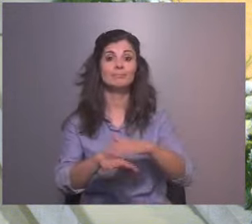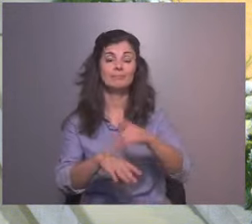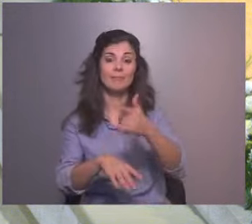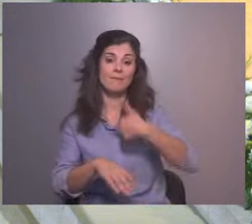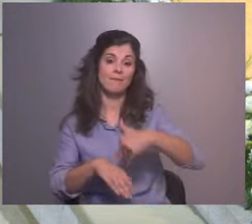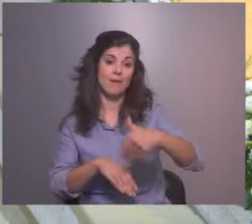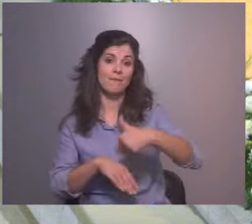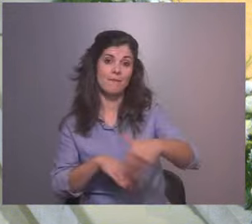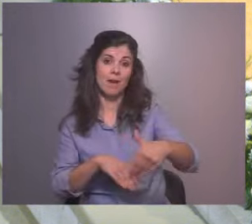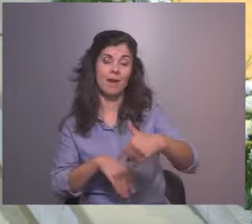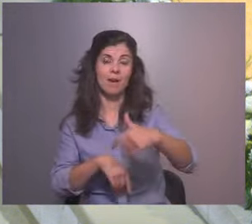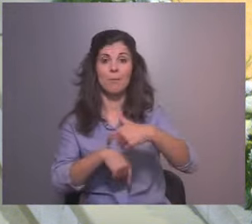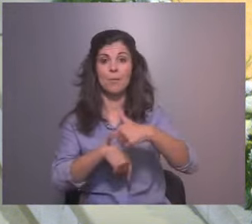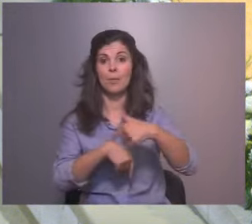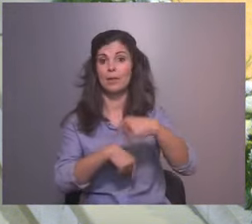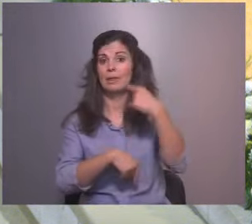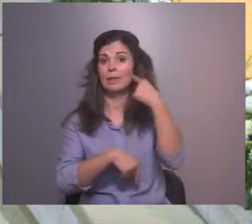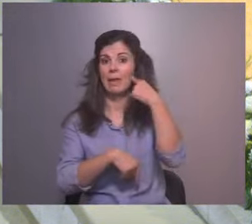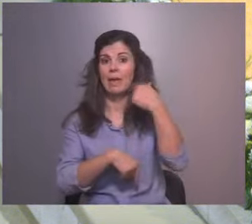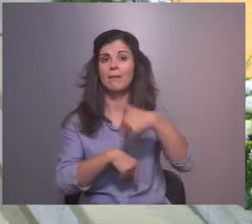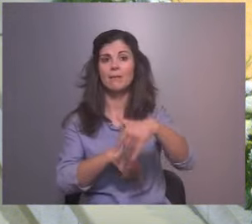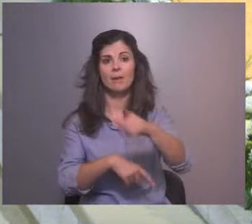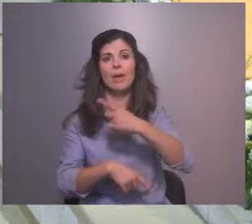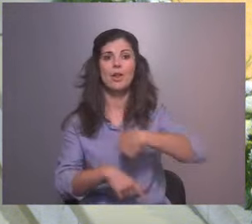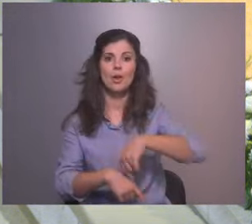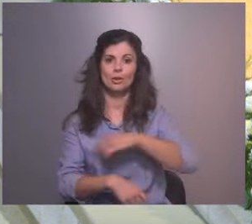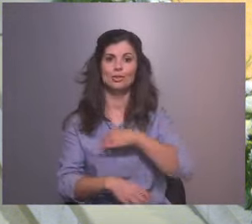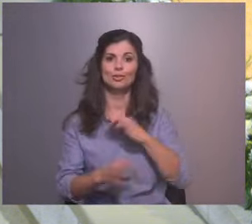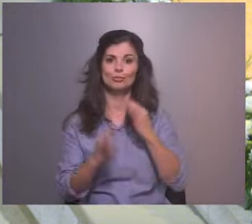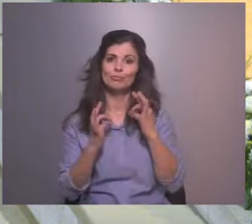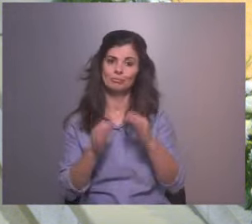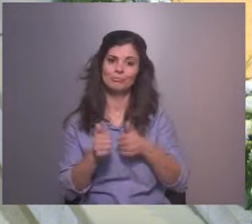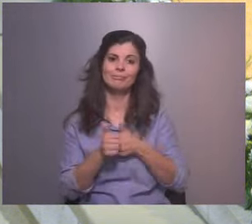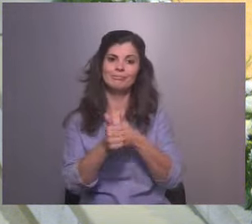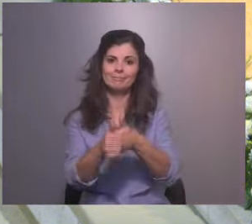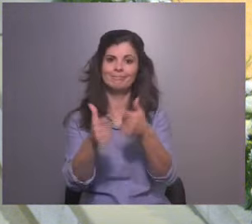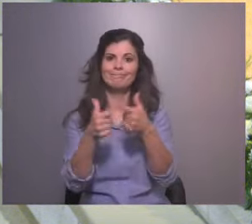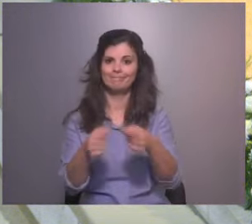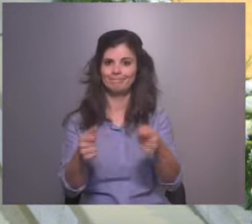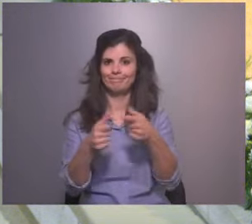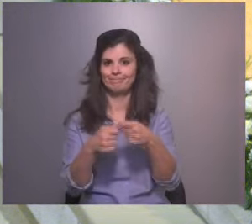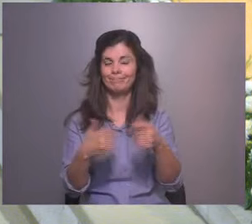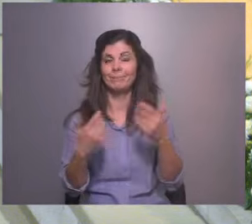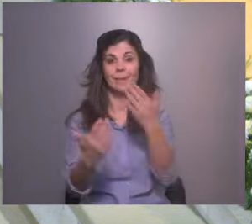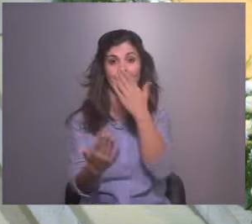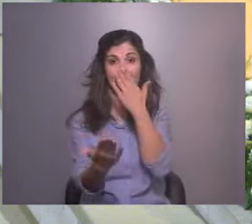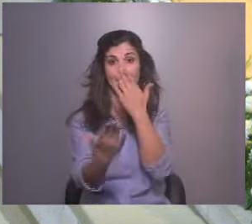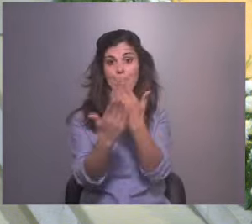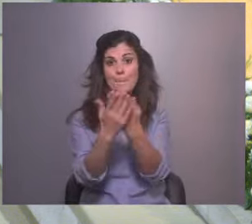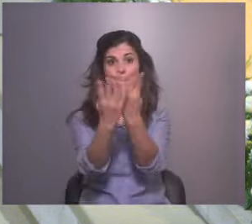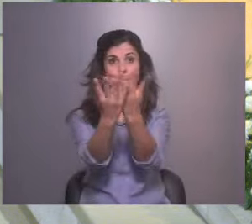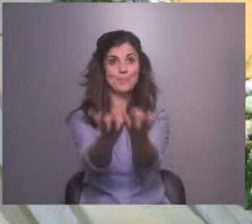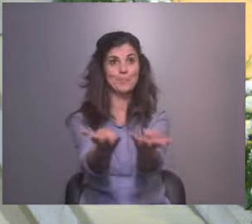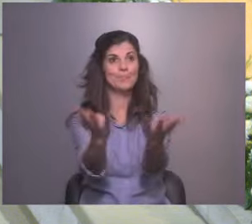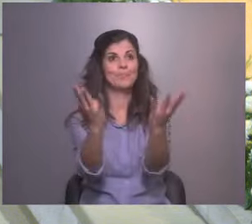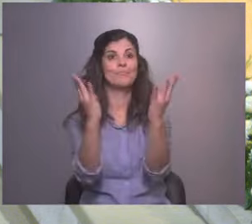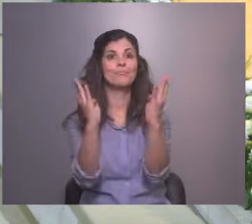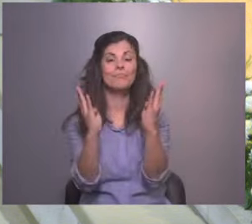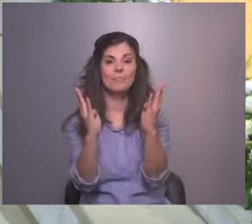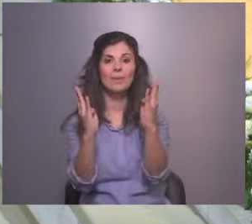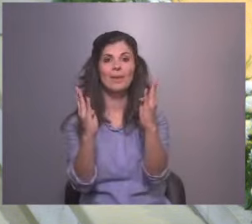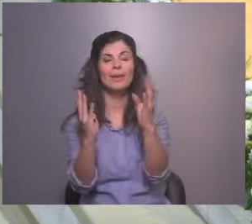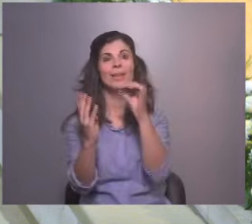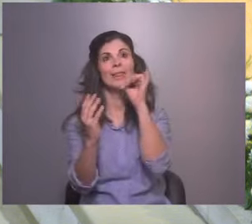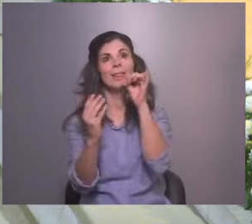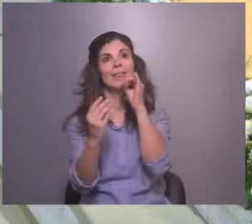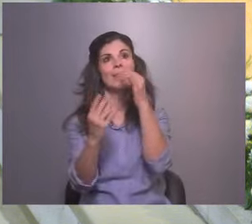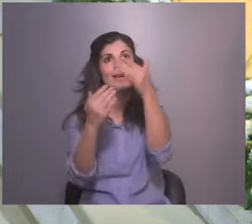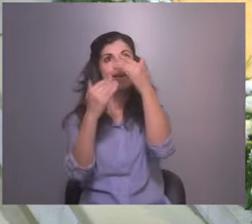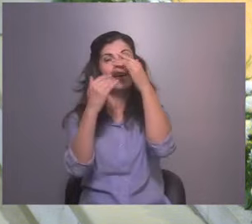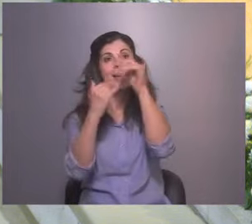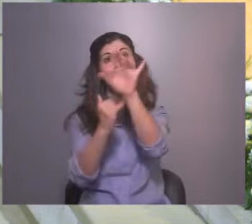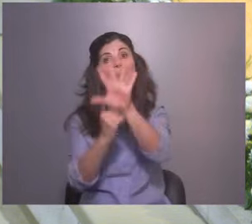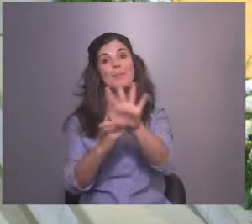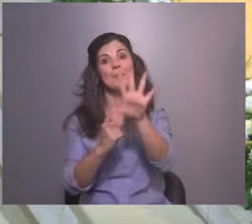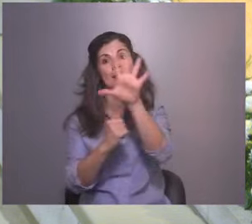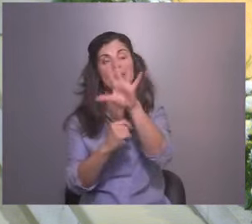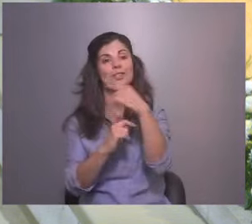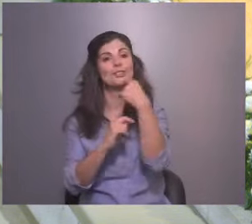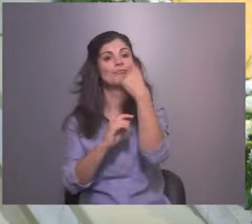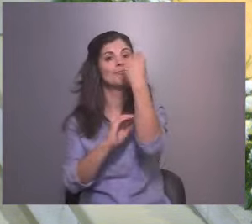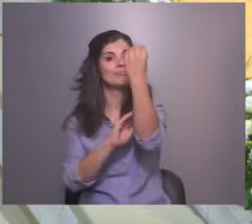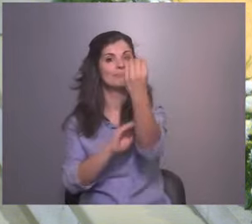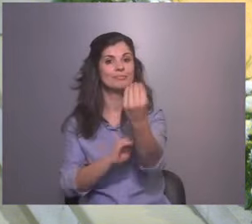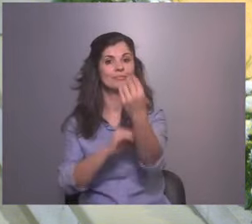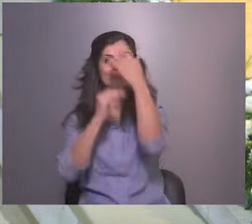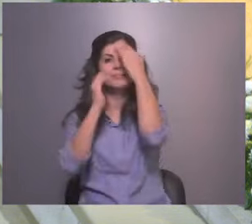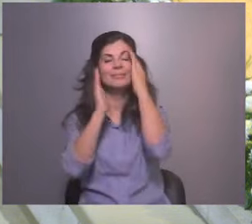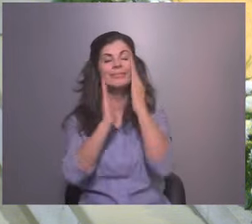lugar, onde a Virgem Maria nos pede que rezamos o terço para